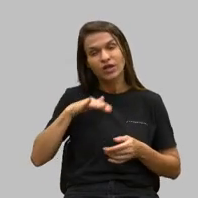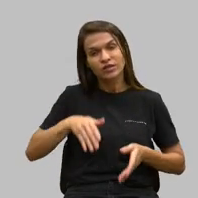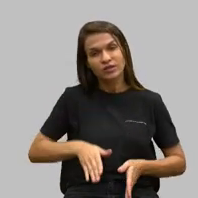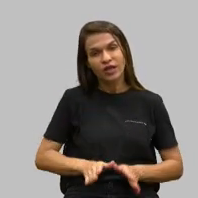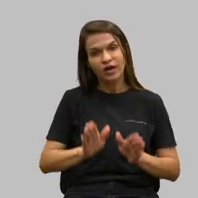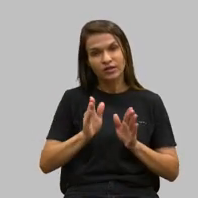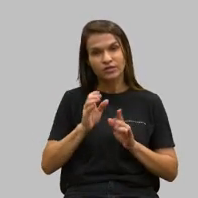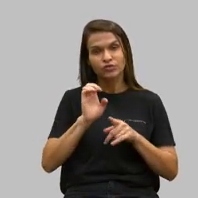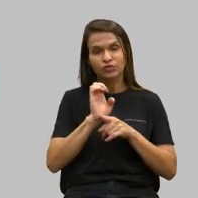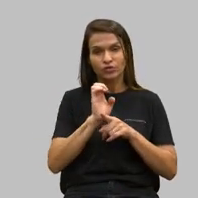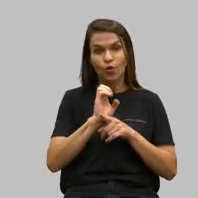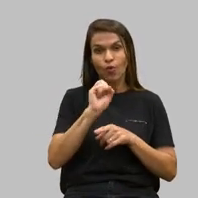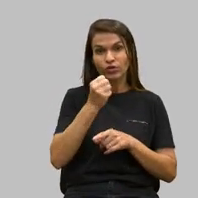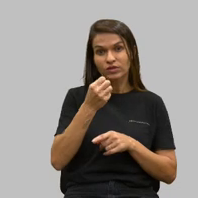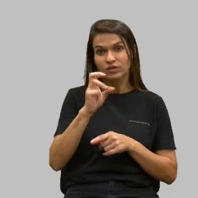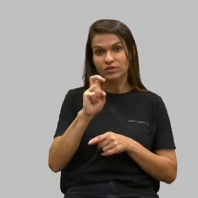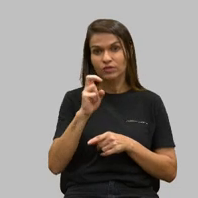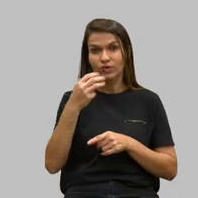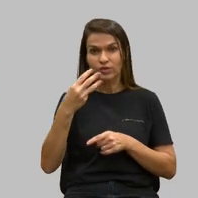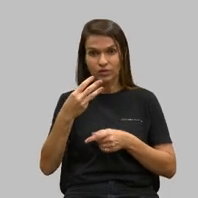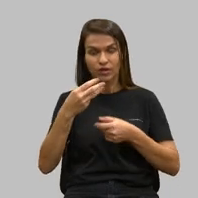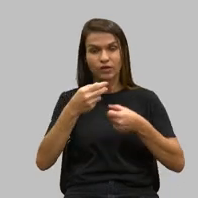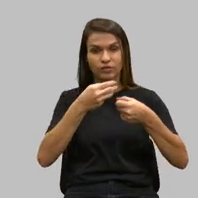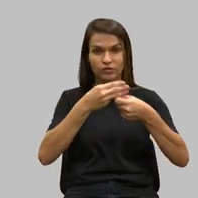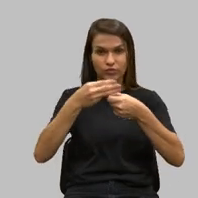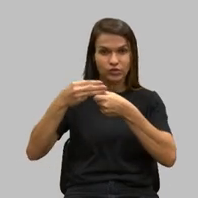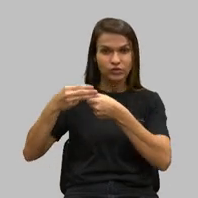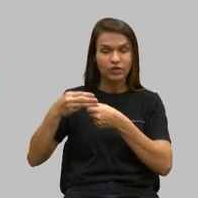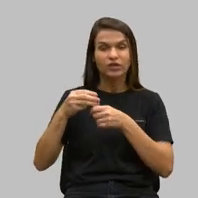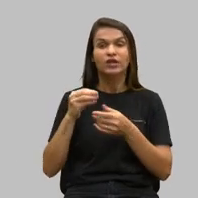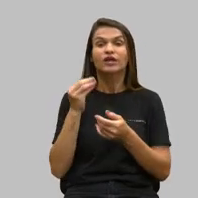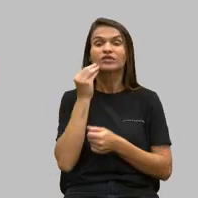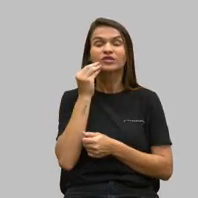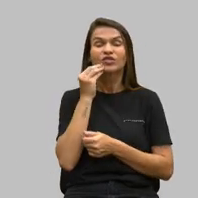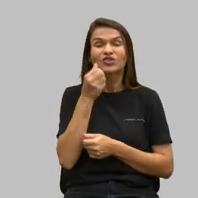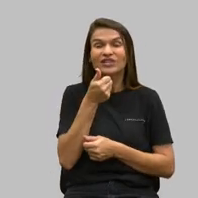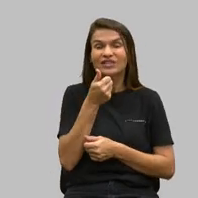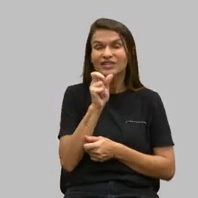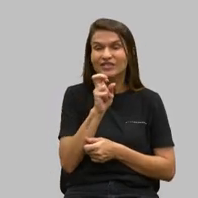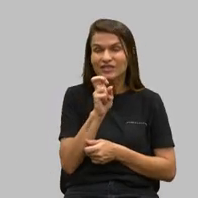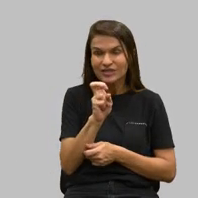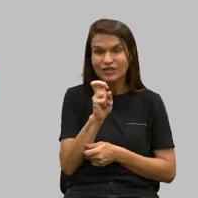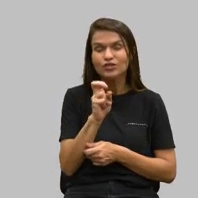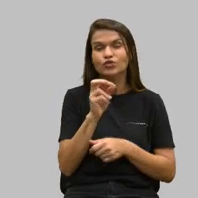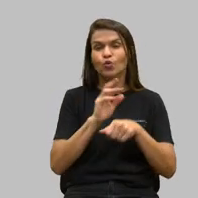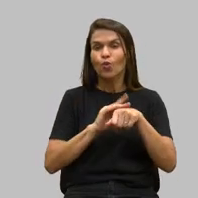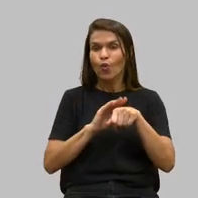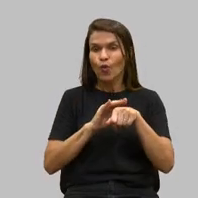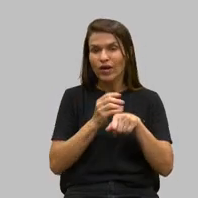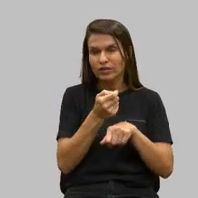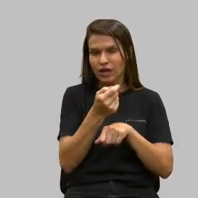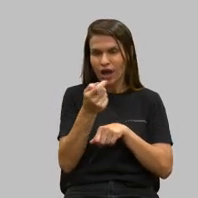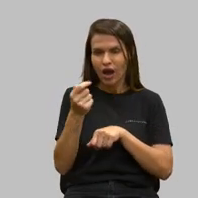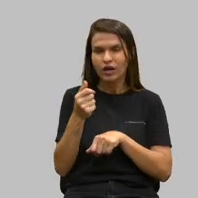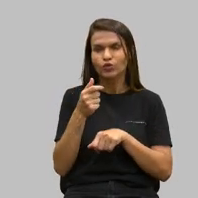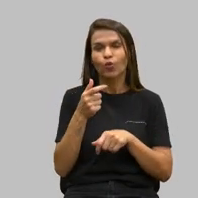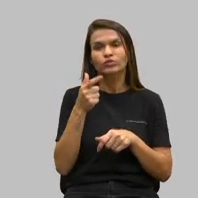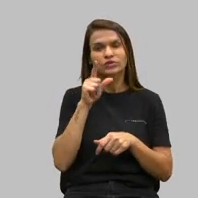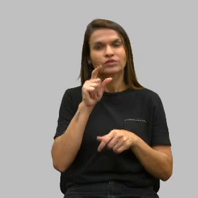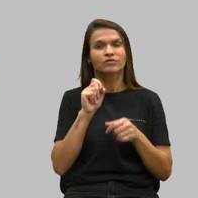dos 853 municípios. A gente está testando 15 doenças raras, e nós já conseguimos fazer os primeiros diagnósticos.